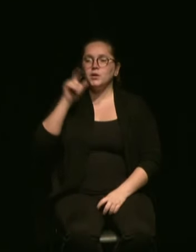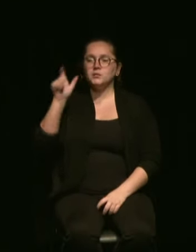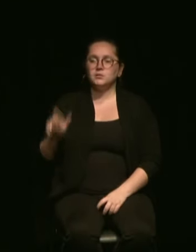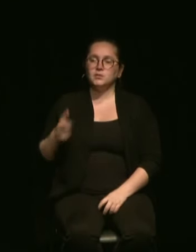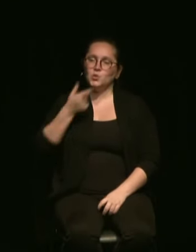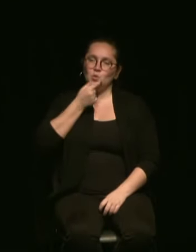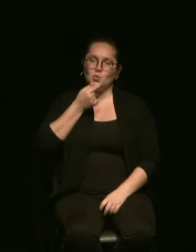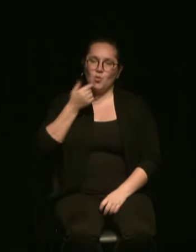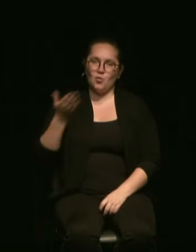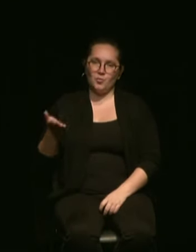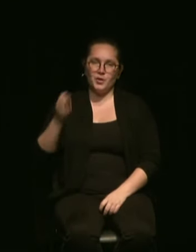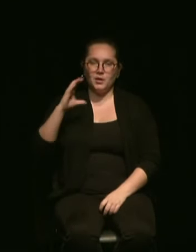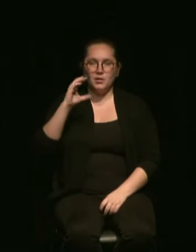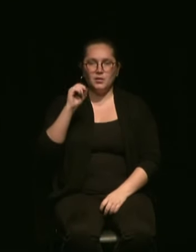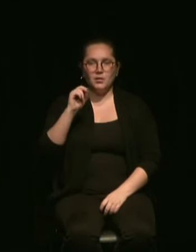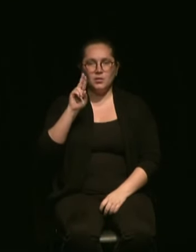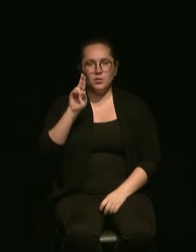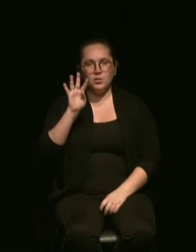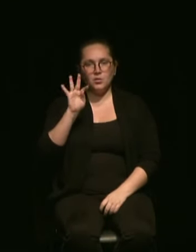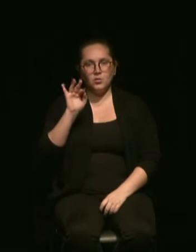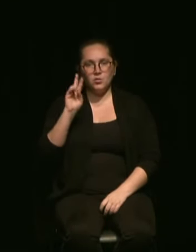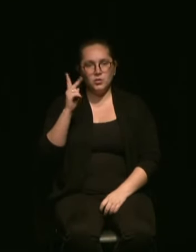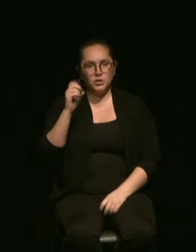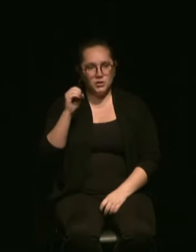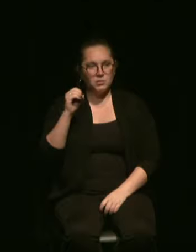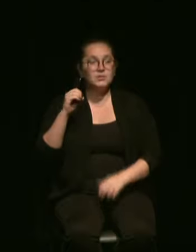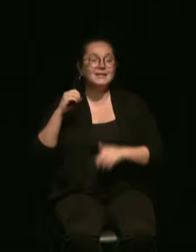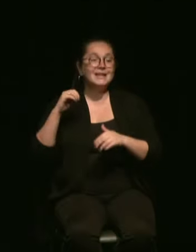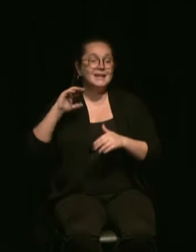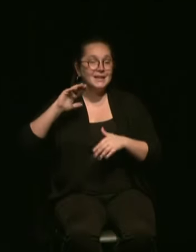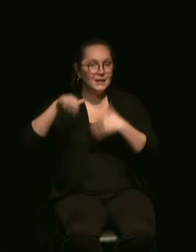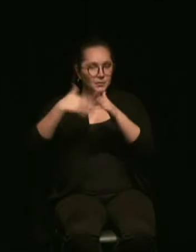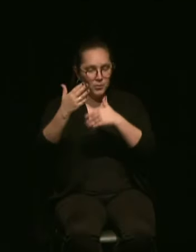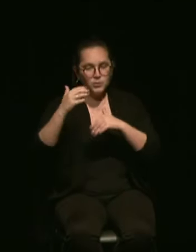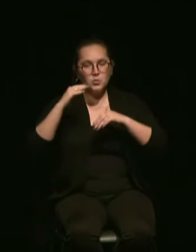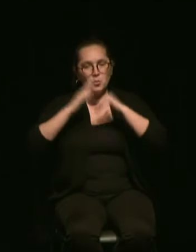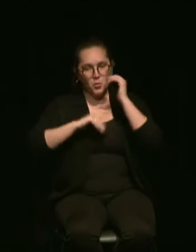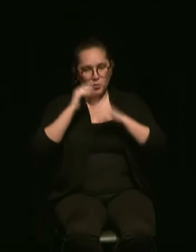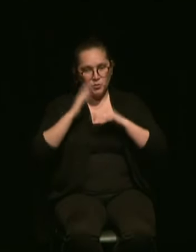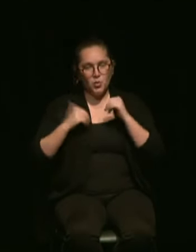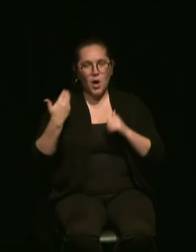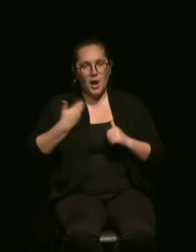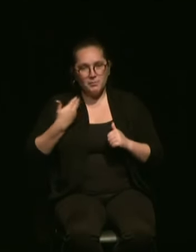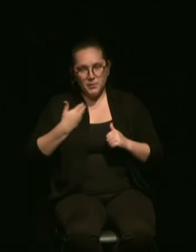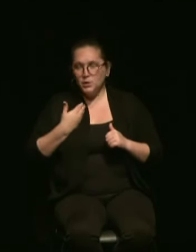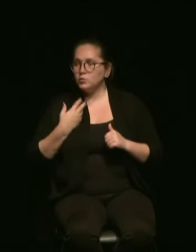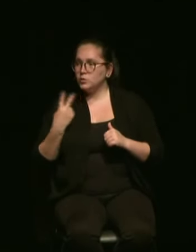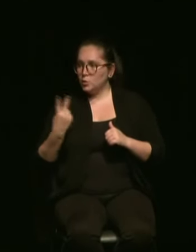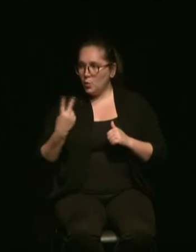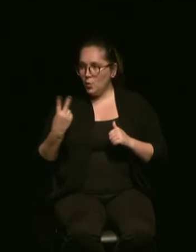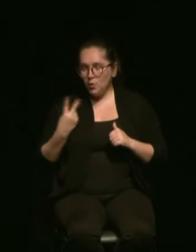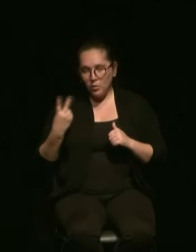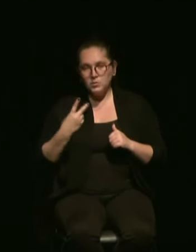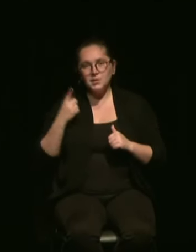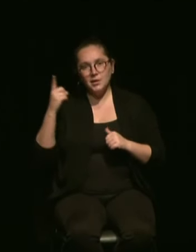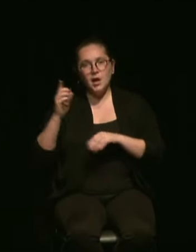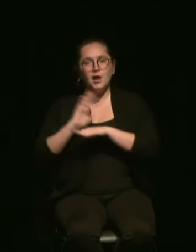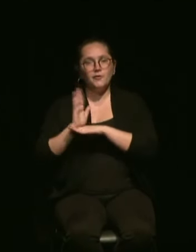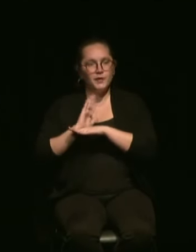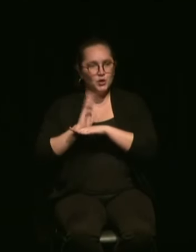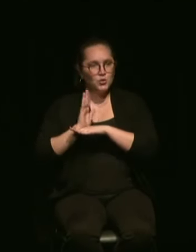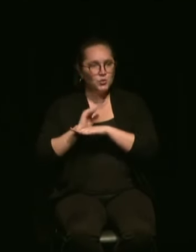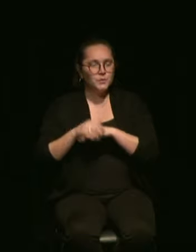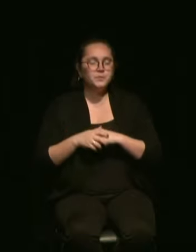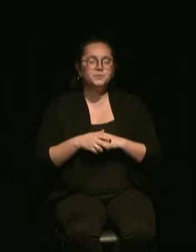Coutinho. E aí, logo depois, um produtor amigo dele e nosso, lá da Videofilmes,